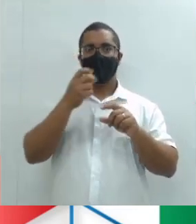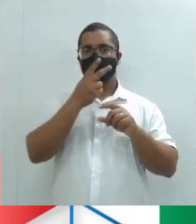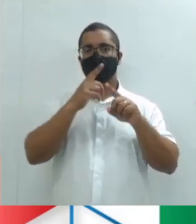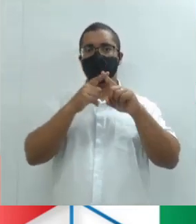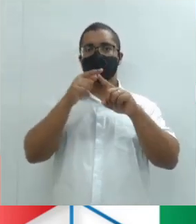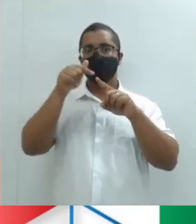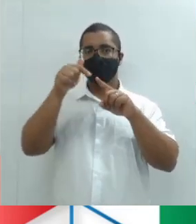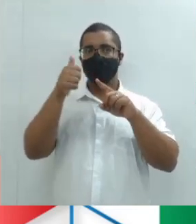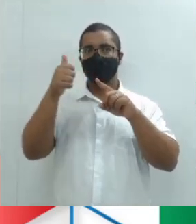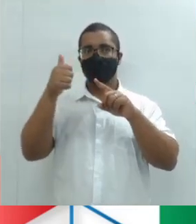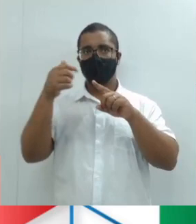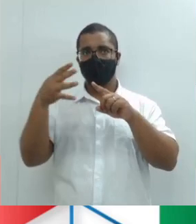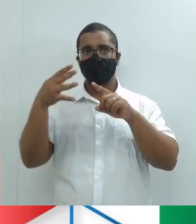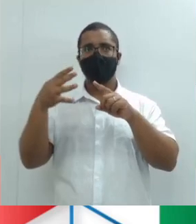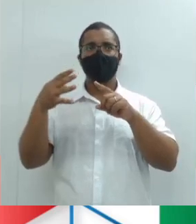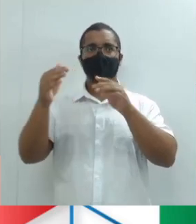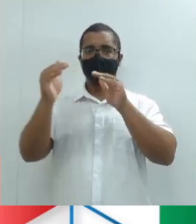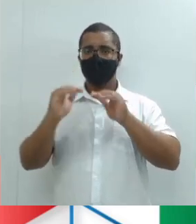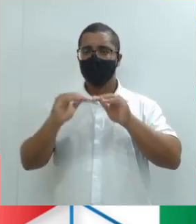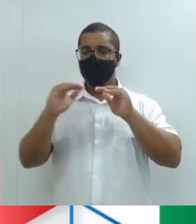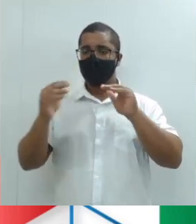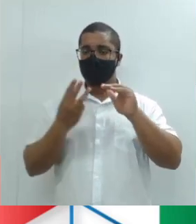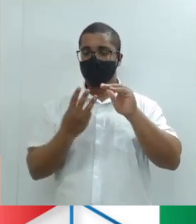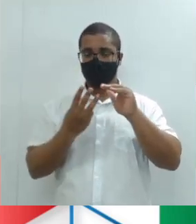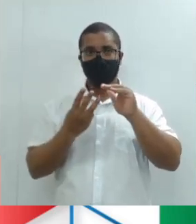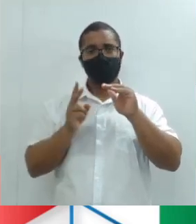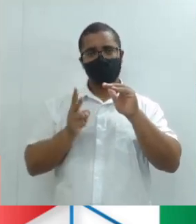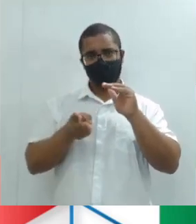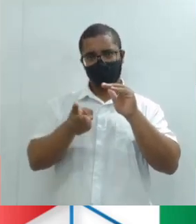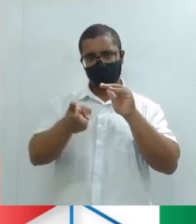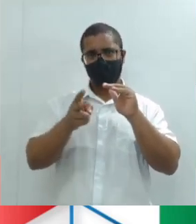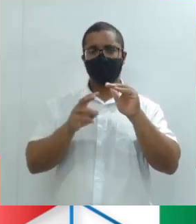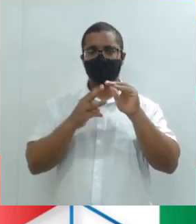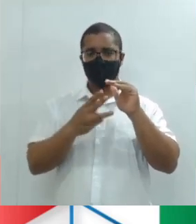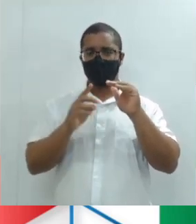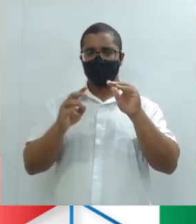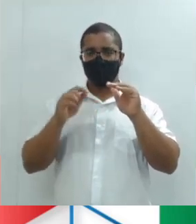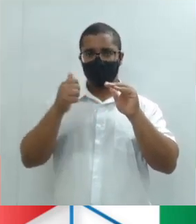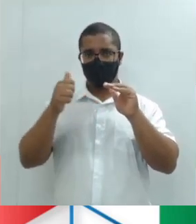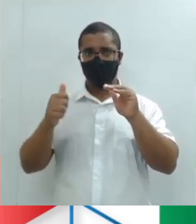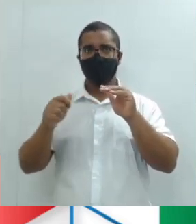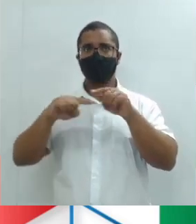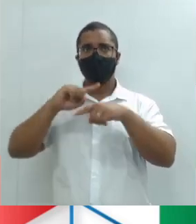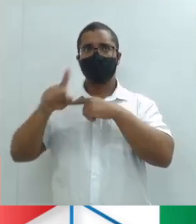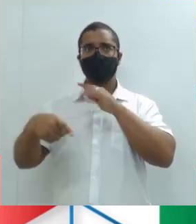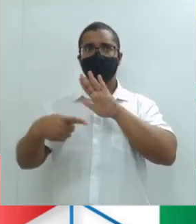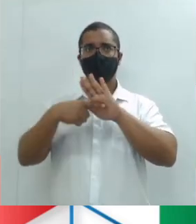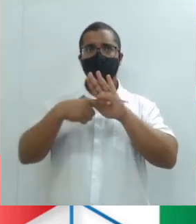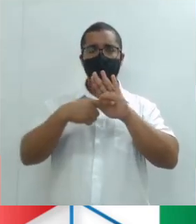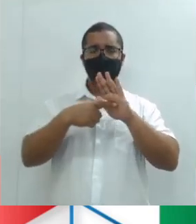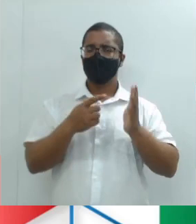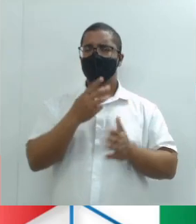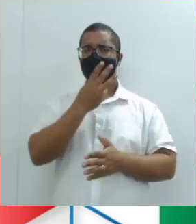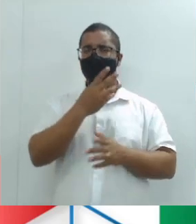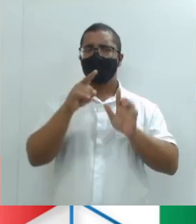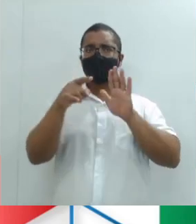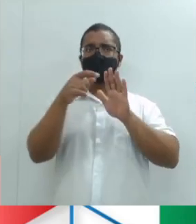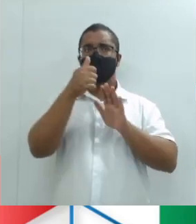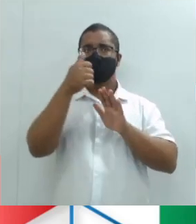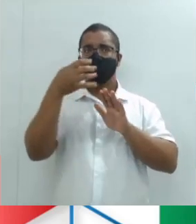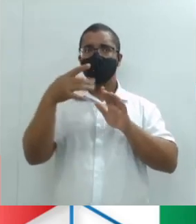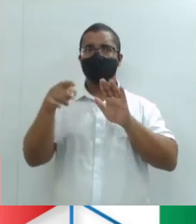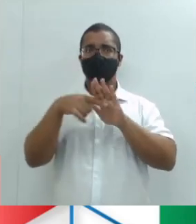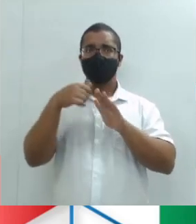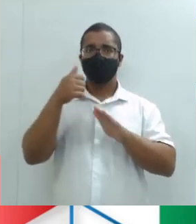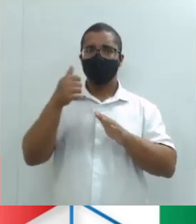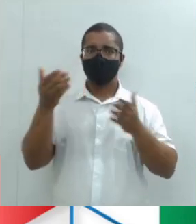7, 14, e aí quando tem bases iguais, repete a base e subtraiu os expoentes. Percebeu como ela fez? Agora a